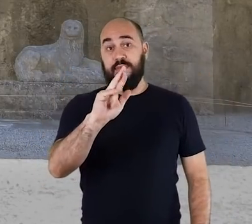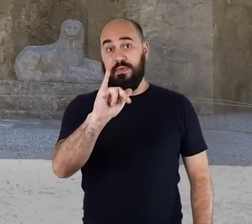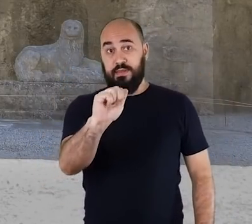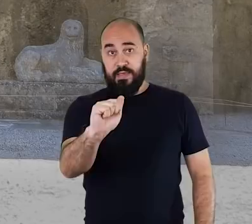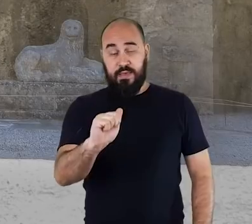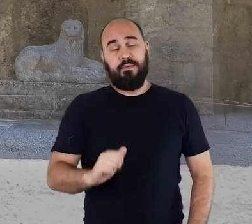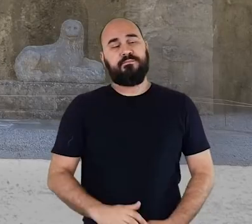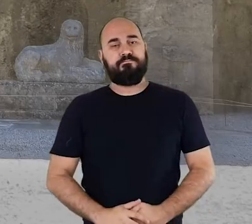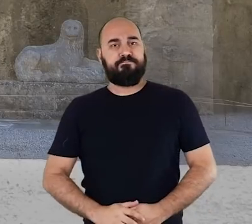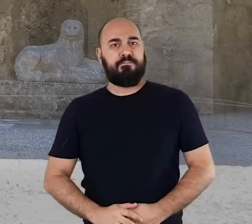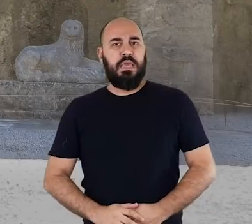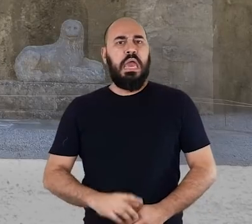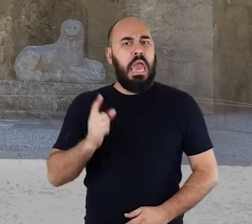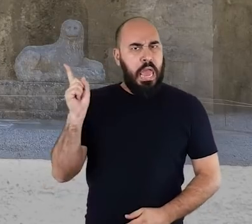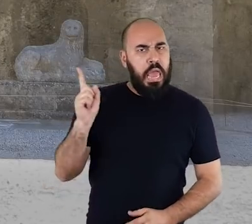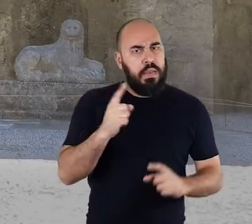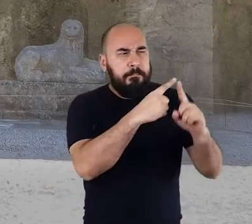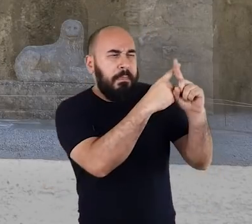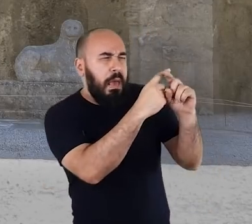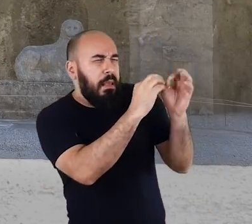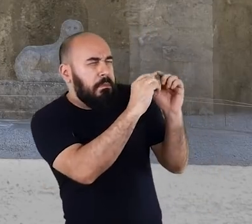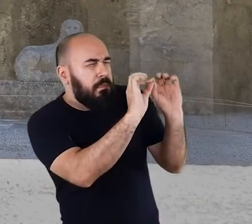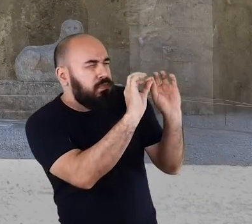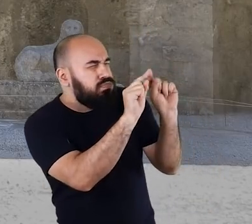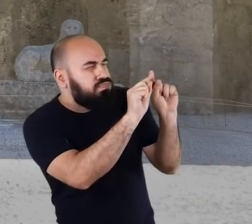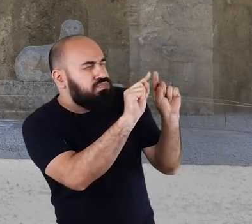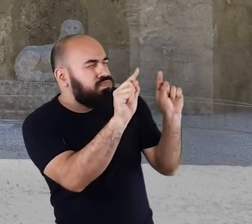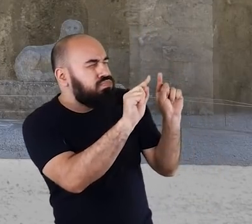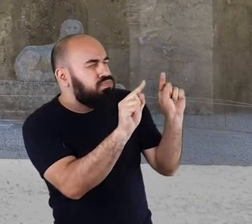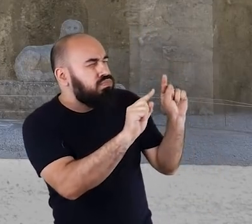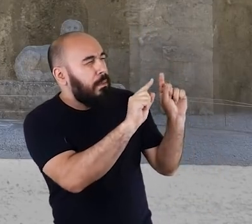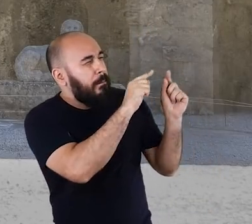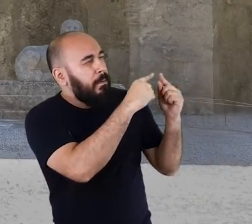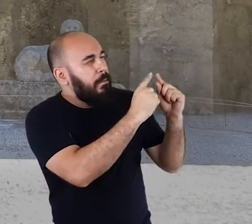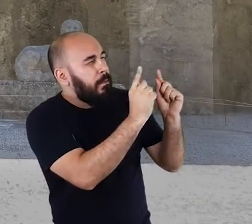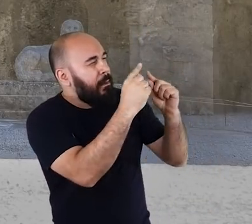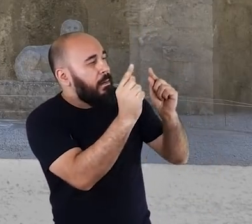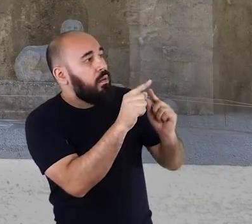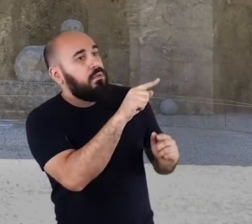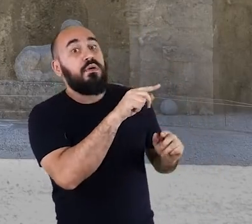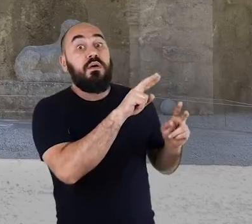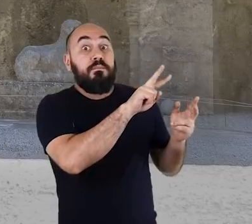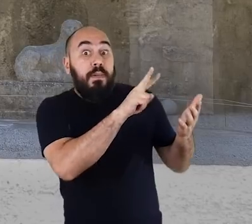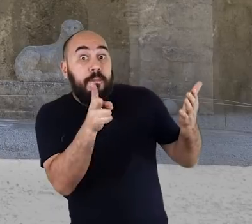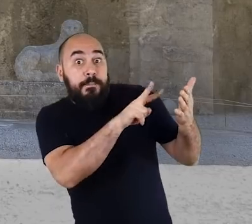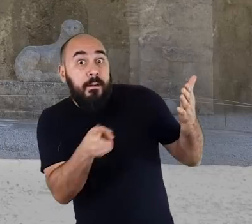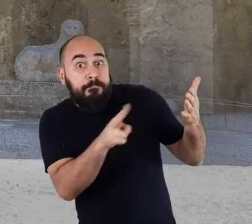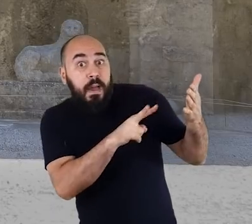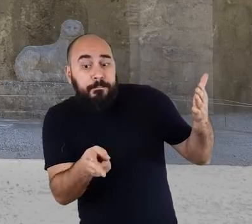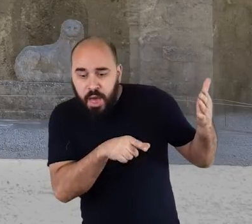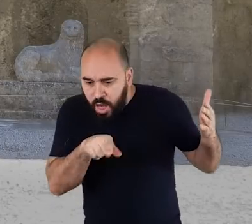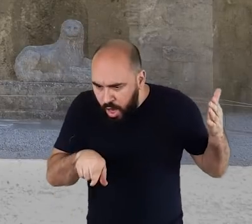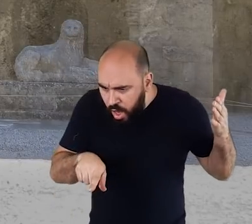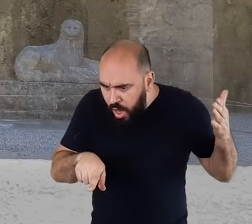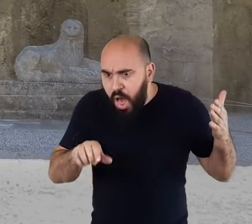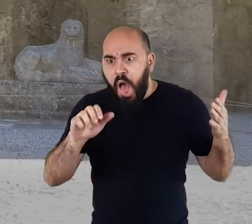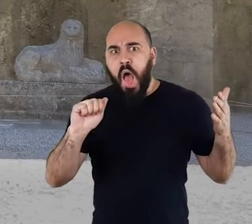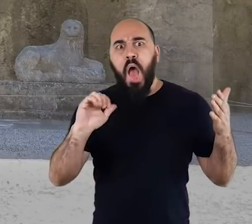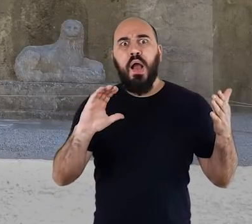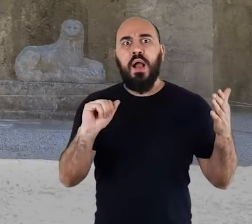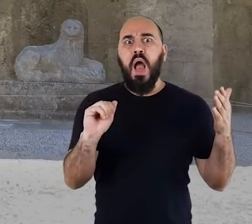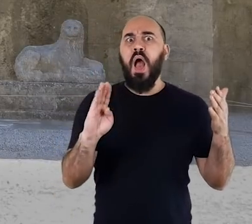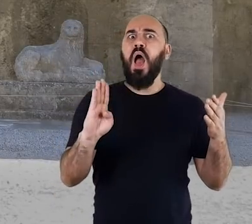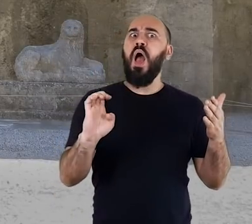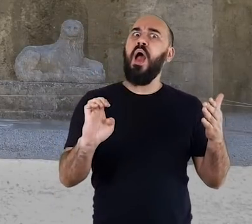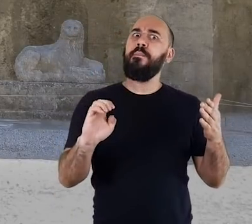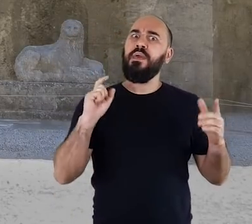decifrá-la, eles viram que o nome de Acabe estava ali escrito. Essa pedra ou estela comemora a Batalha de